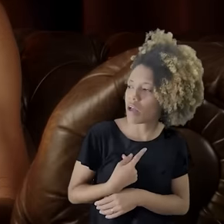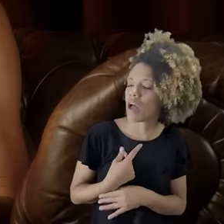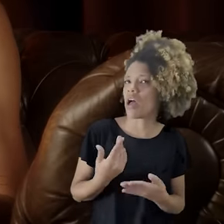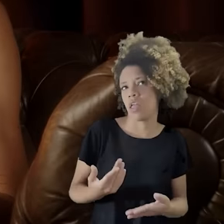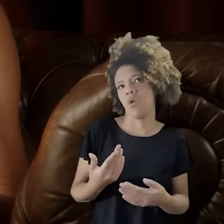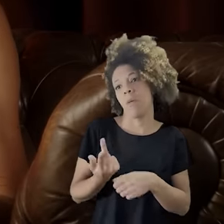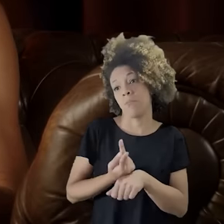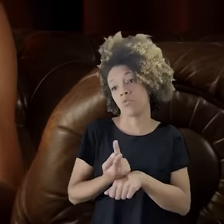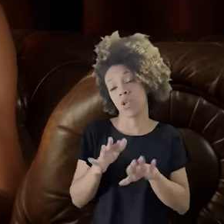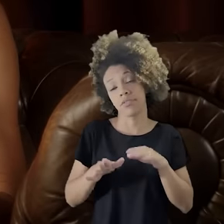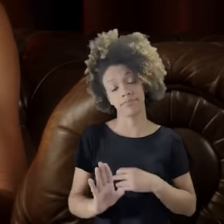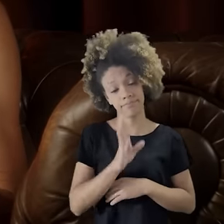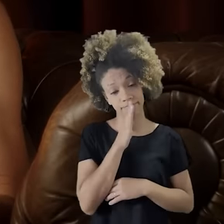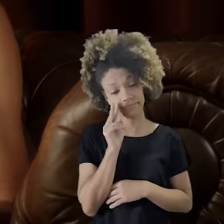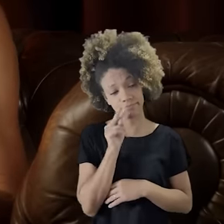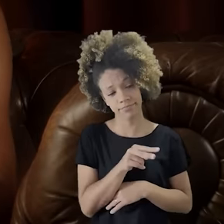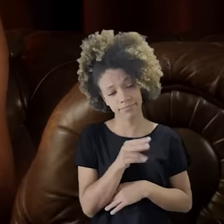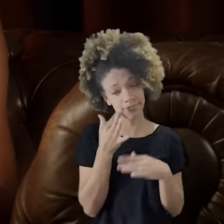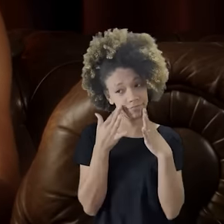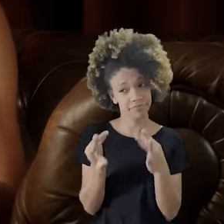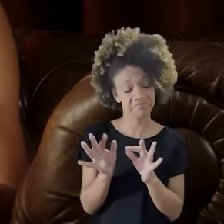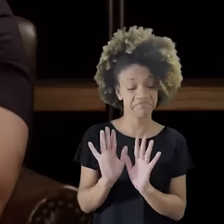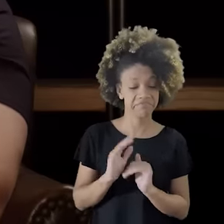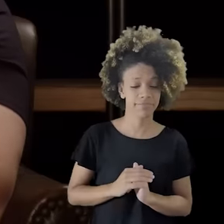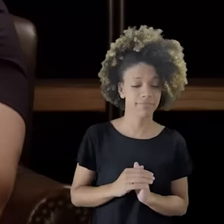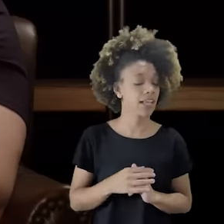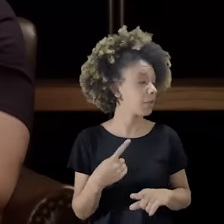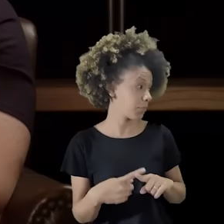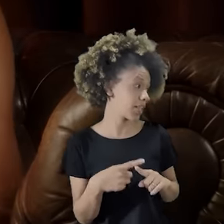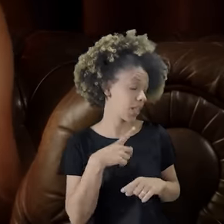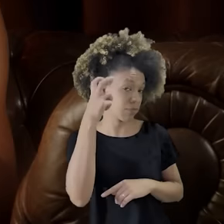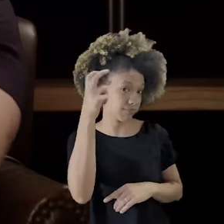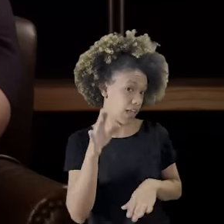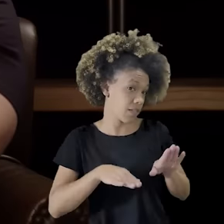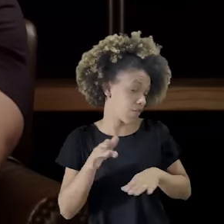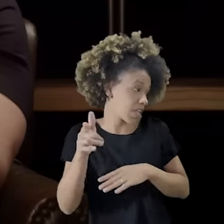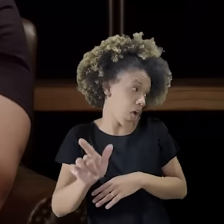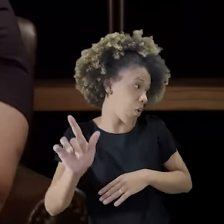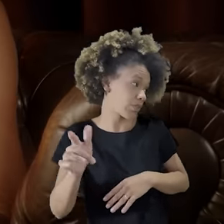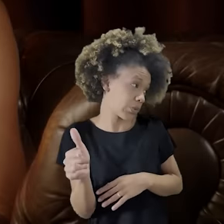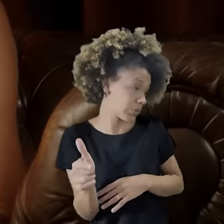eu procuro a gente fica quieta olhar prestar atenção na cara você tem uma maturidade